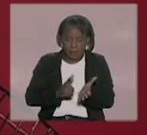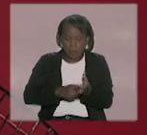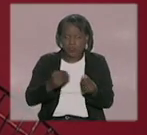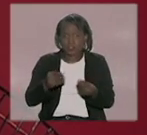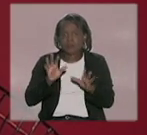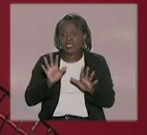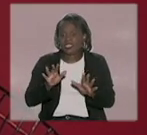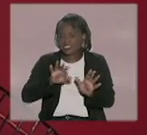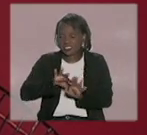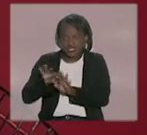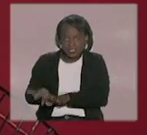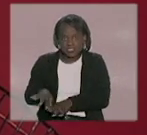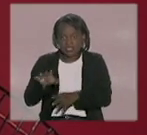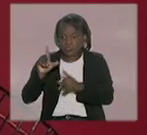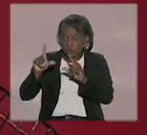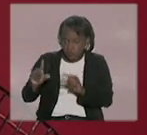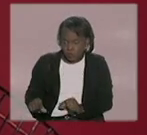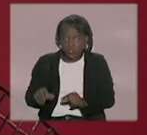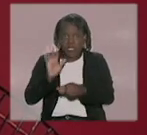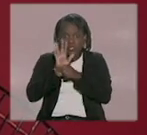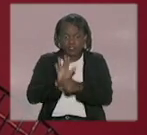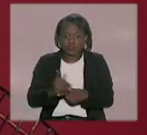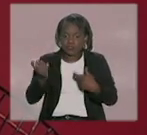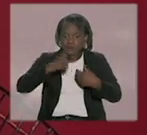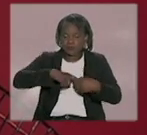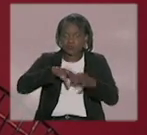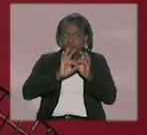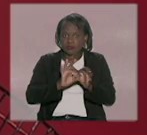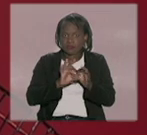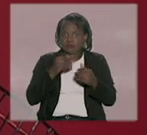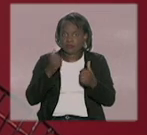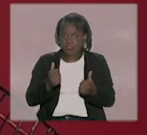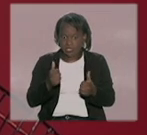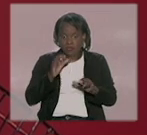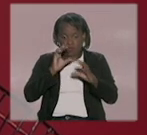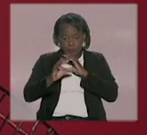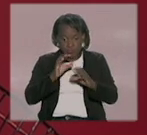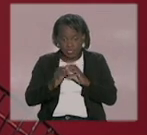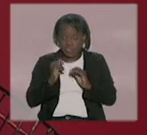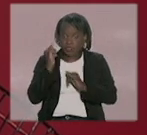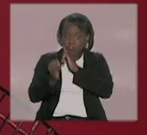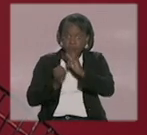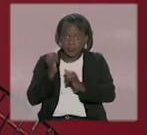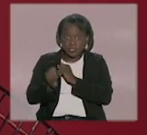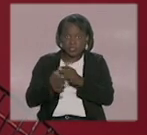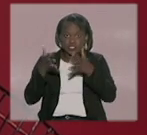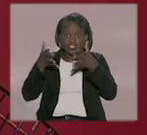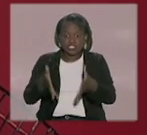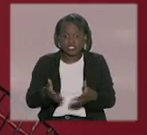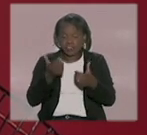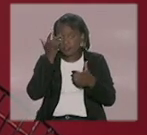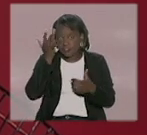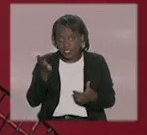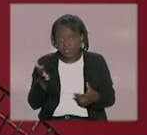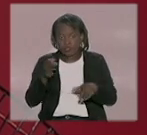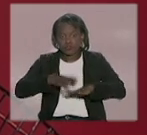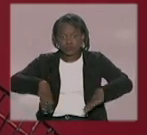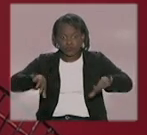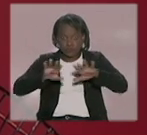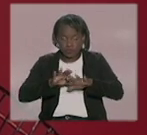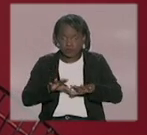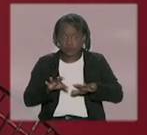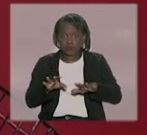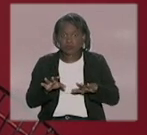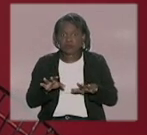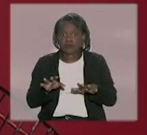nessa integração, diminuição de desburocracias, acaba fazendo com que essa comunicação e essa informação chegue com mais facilidade aos